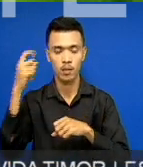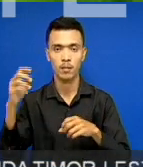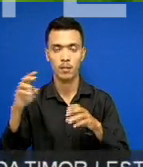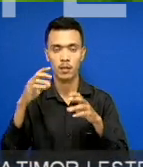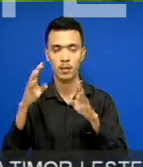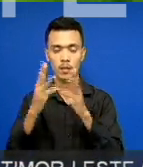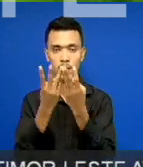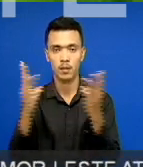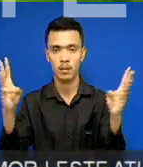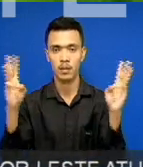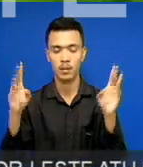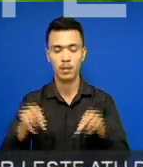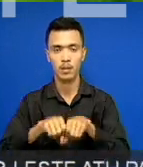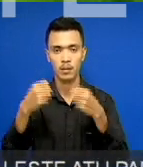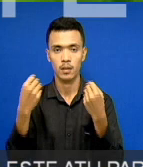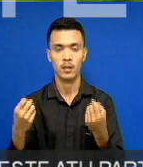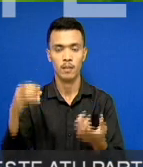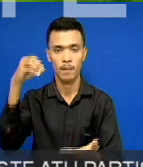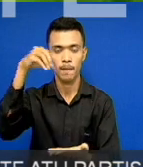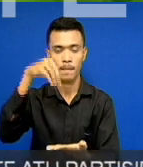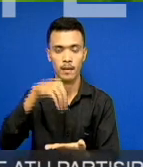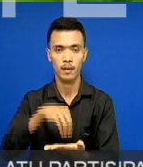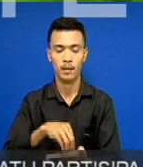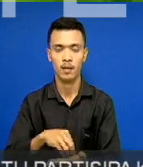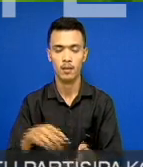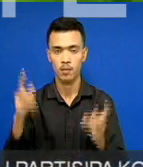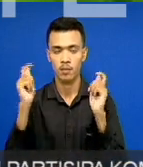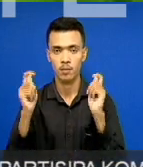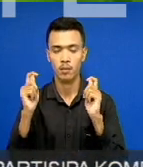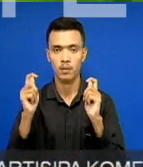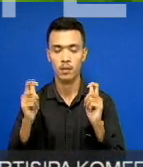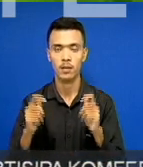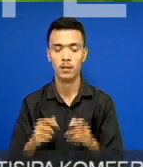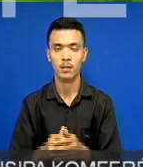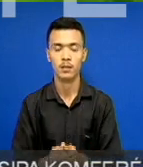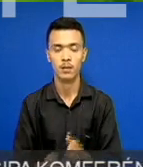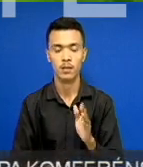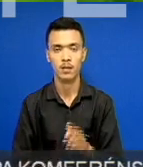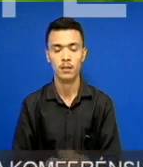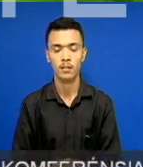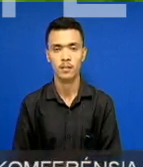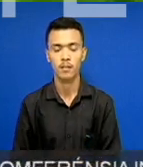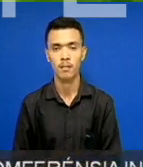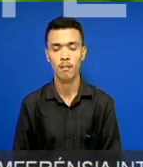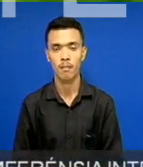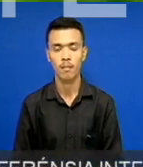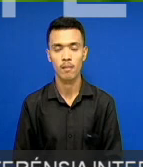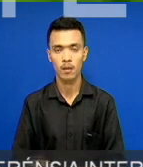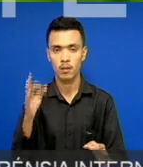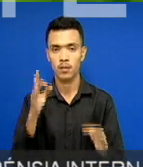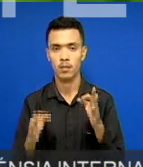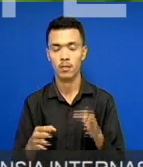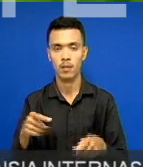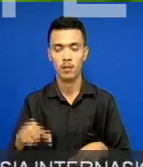fera. Então, está tal que se o aire está sendo testado, a radiação não sai. Então, ele foi